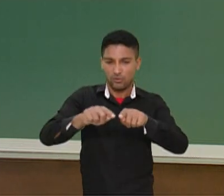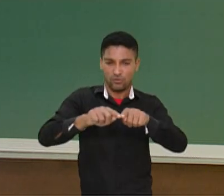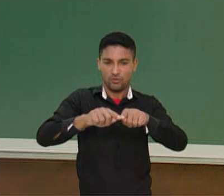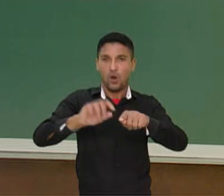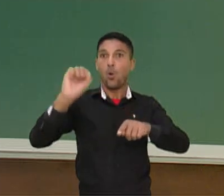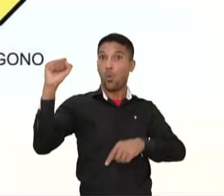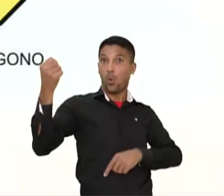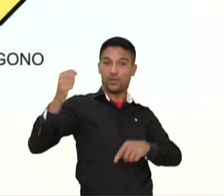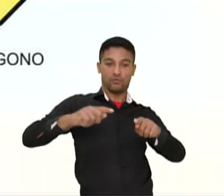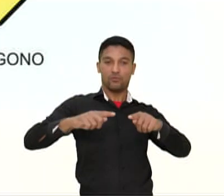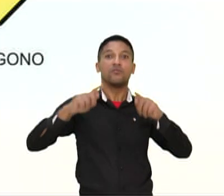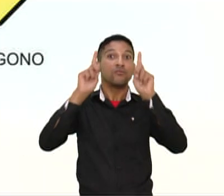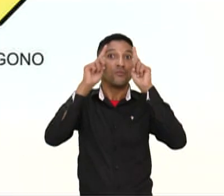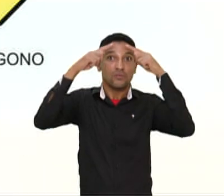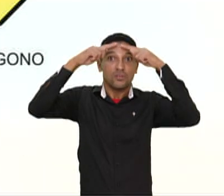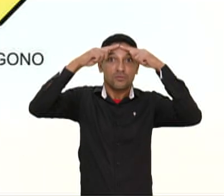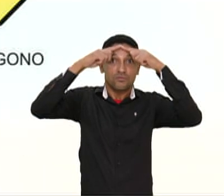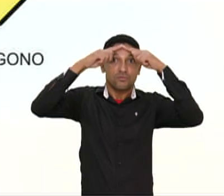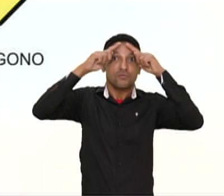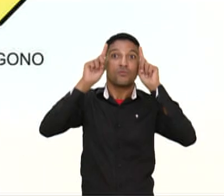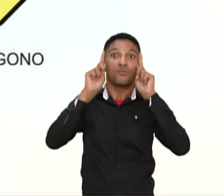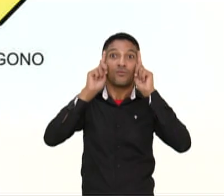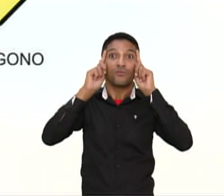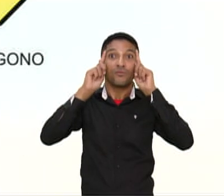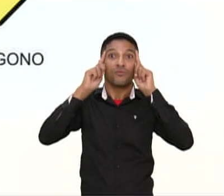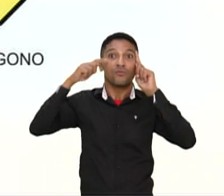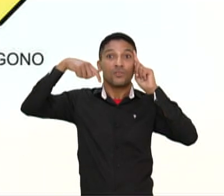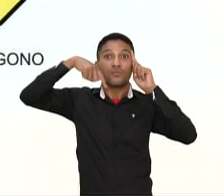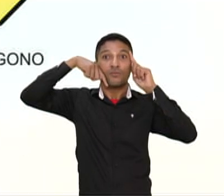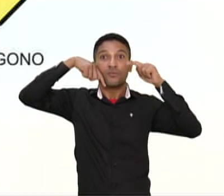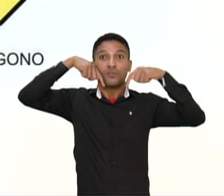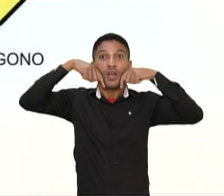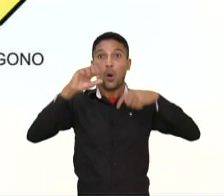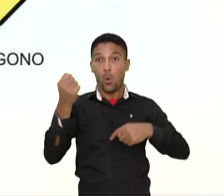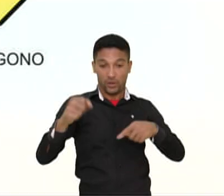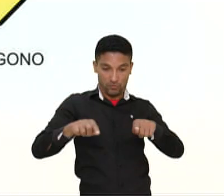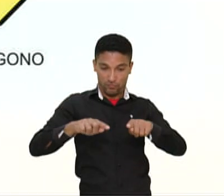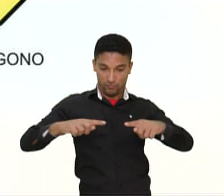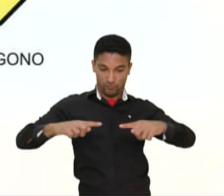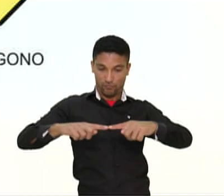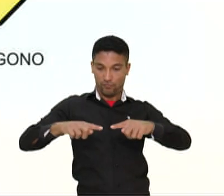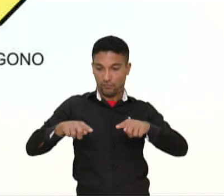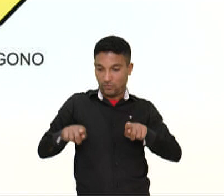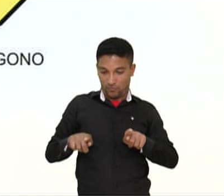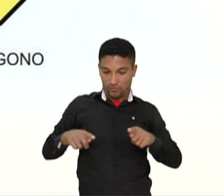8 lados. Eles exatamente deram o nome da figura geométrica. Viu que legal?